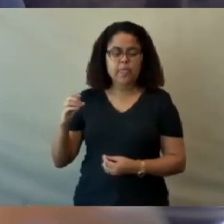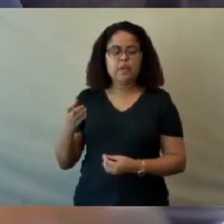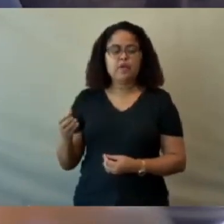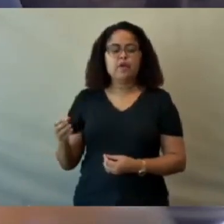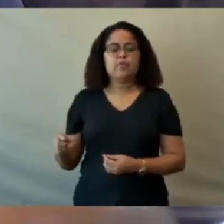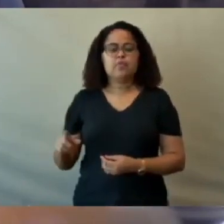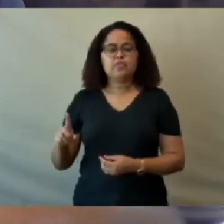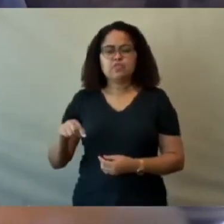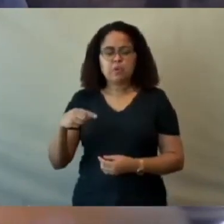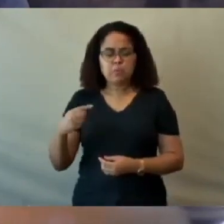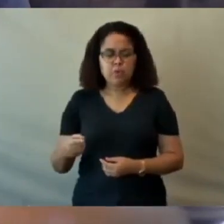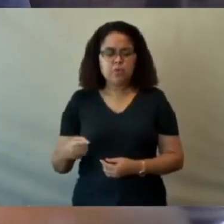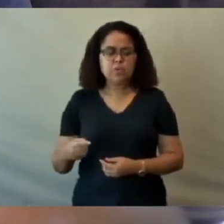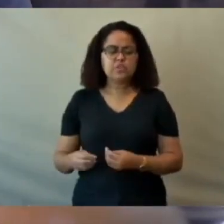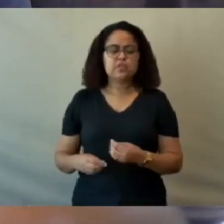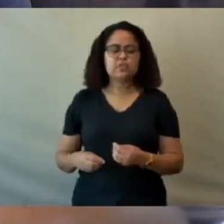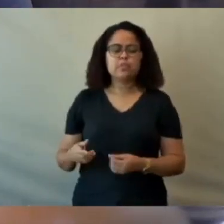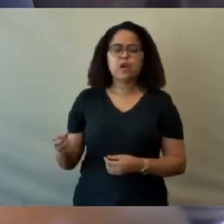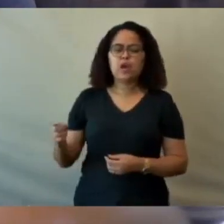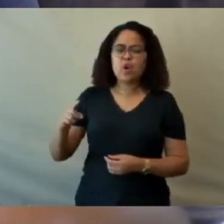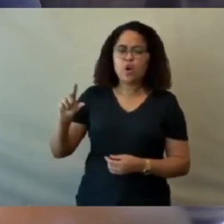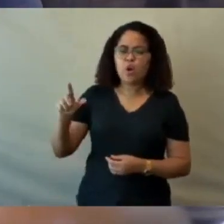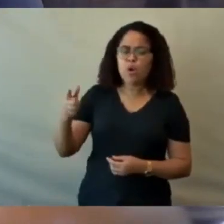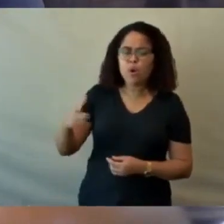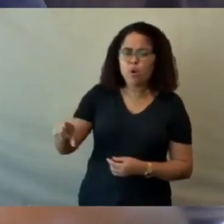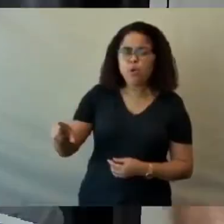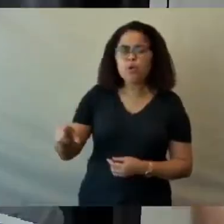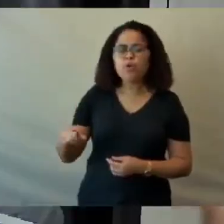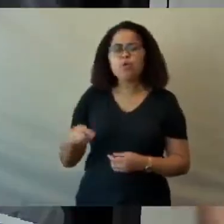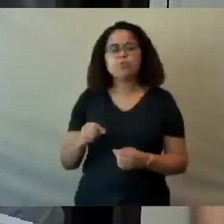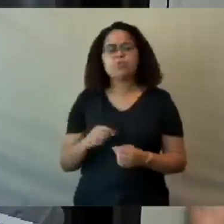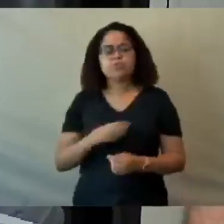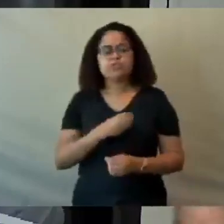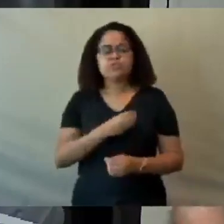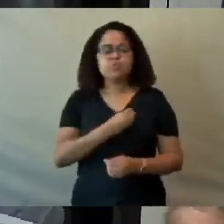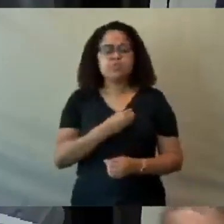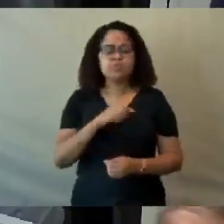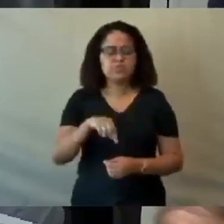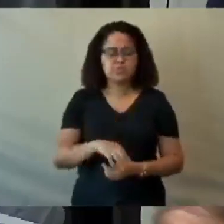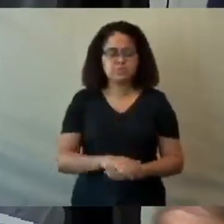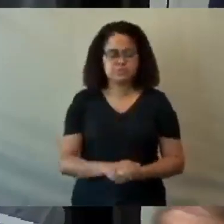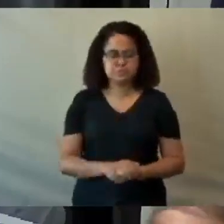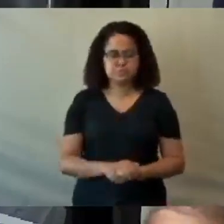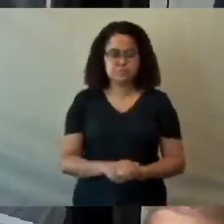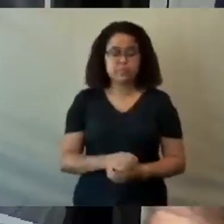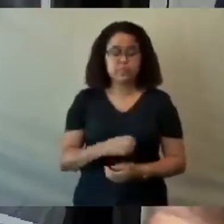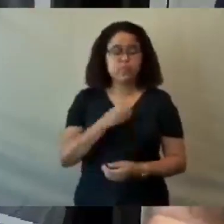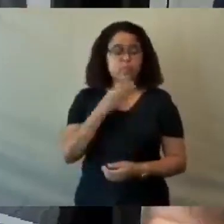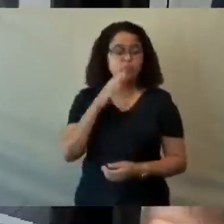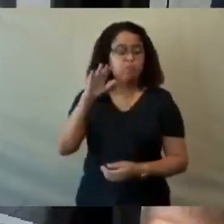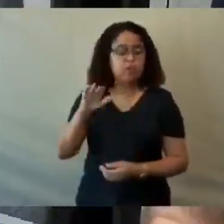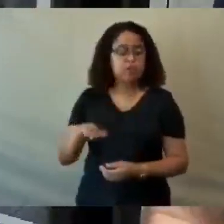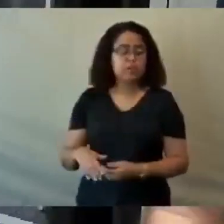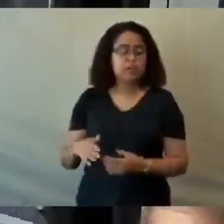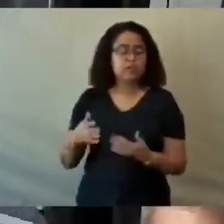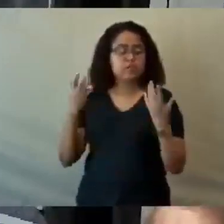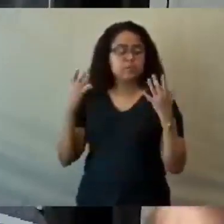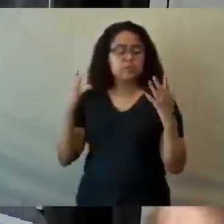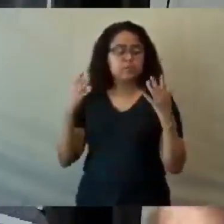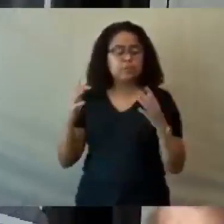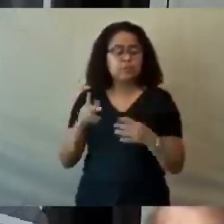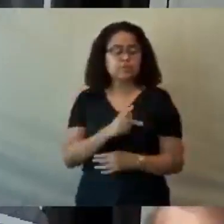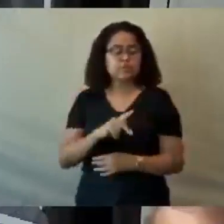colaboradoras também para a Sandra e para outras que estão aí presentes. Boa tarde, parabéns nosso presidente e o Sim por